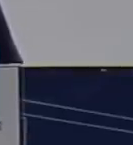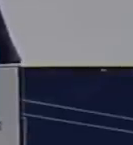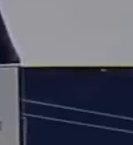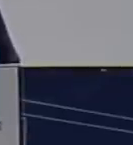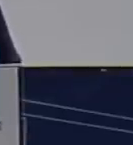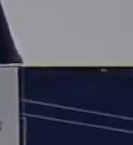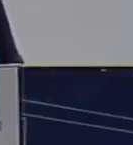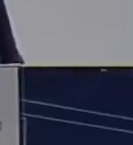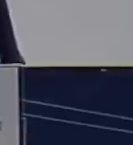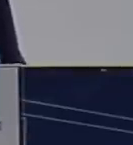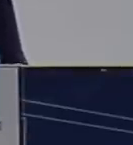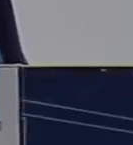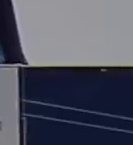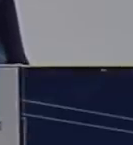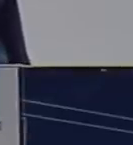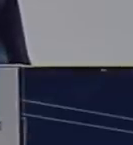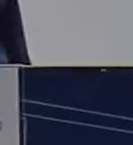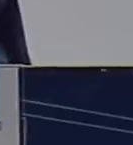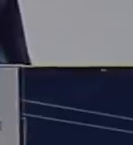CAV